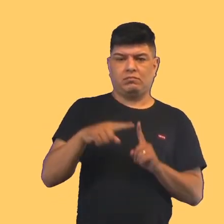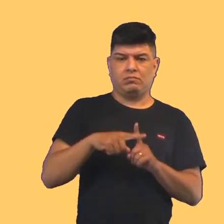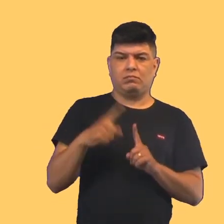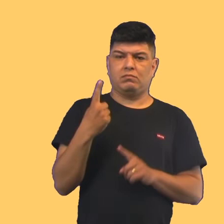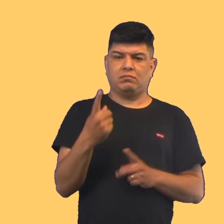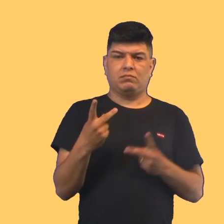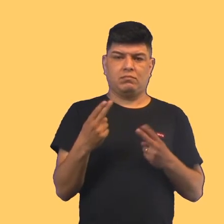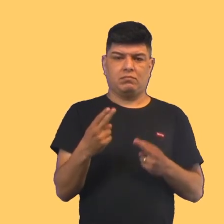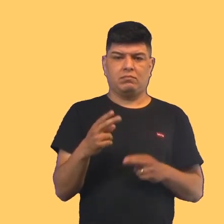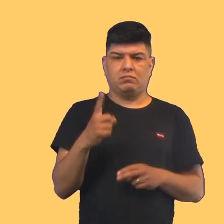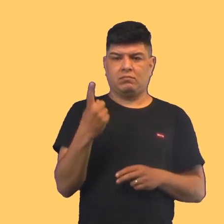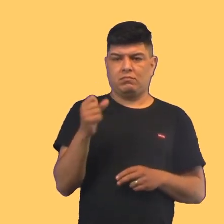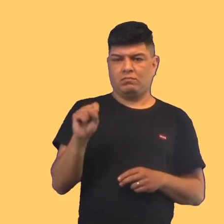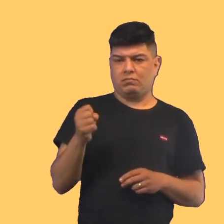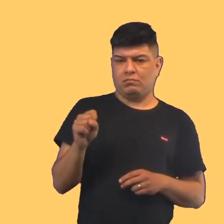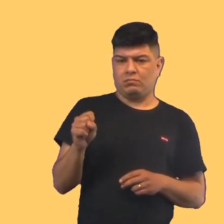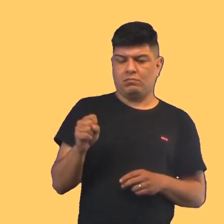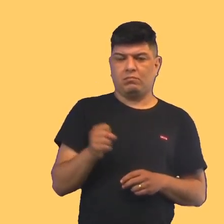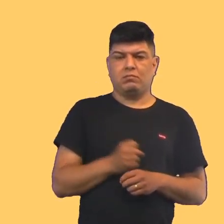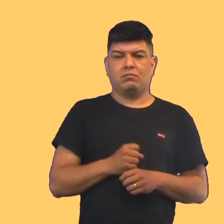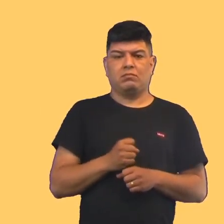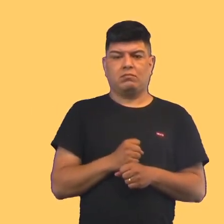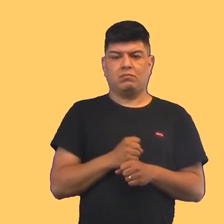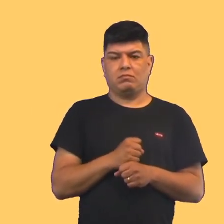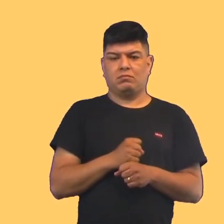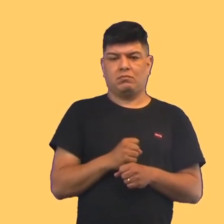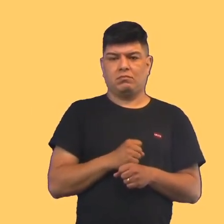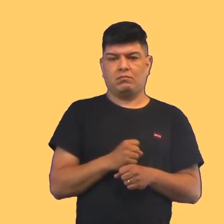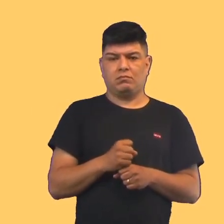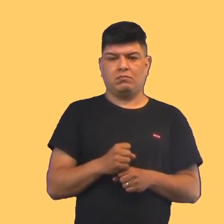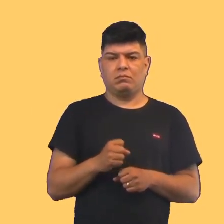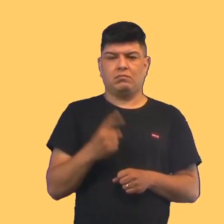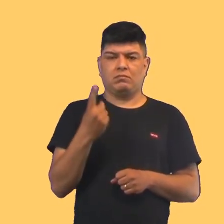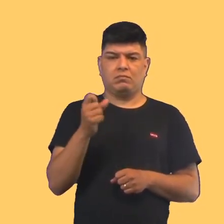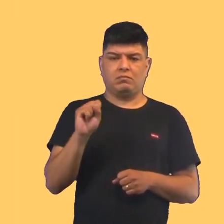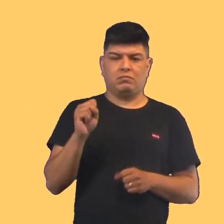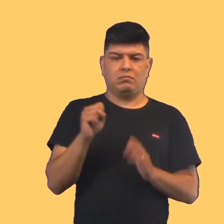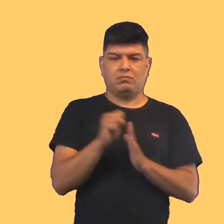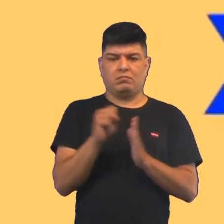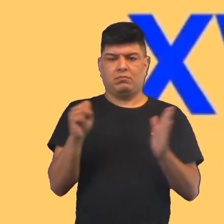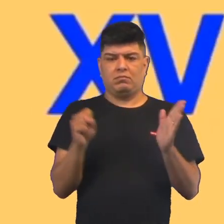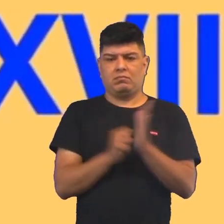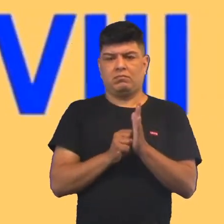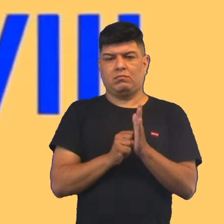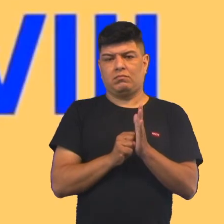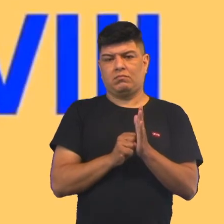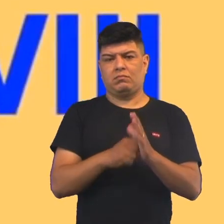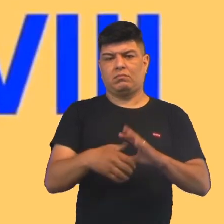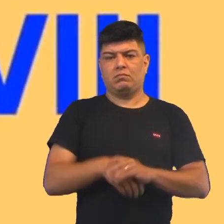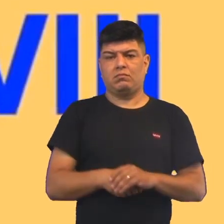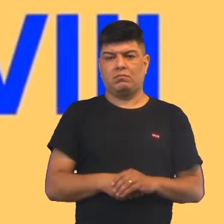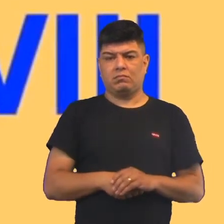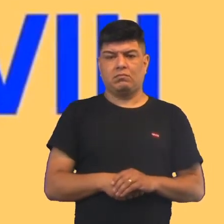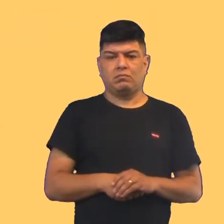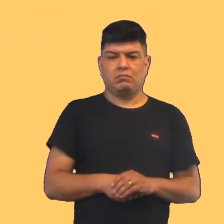igual a 18. Ano de 1740 pertence ao século XVIII.